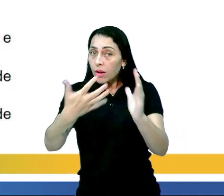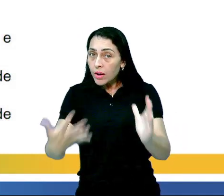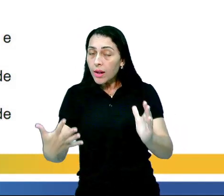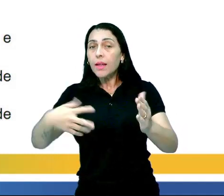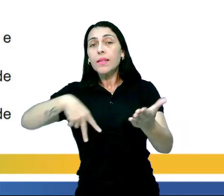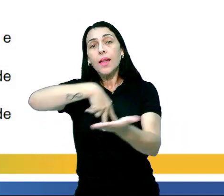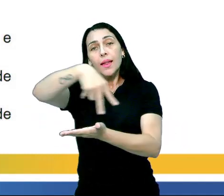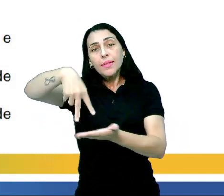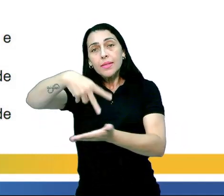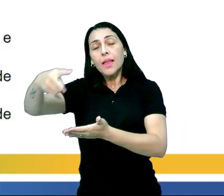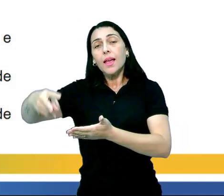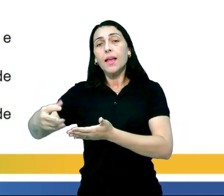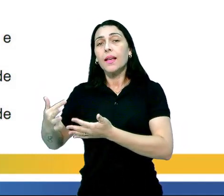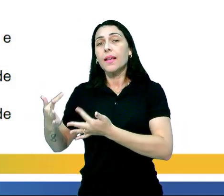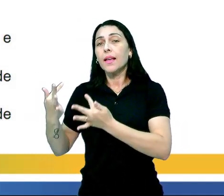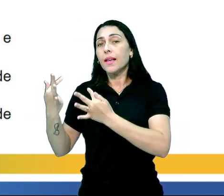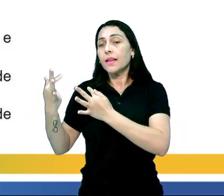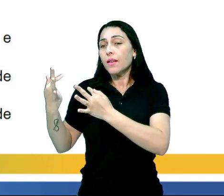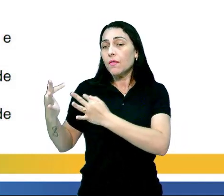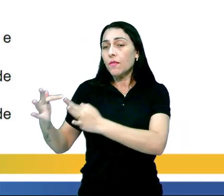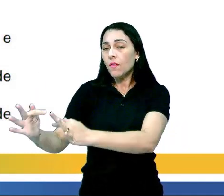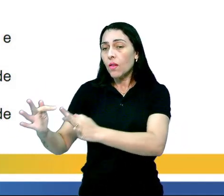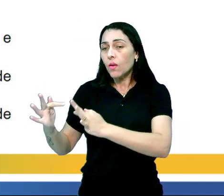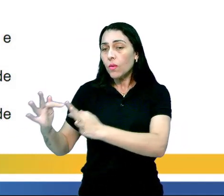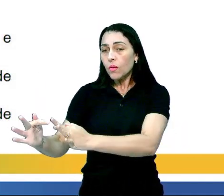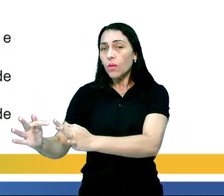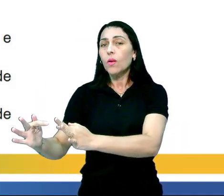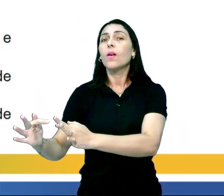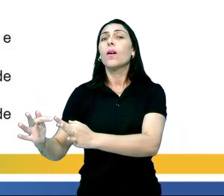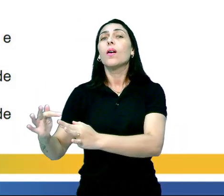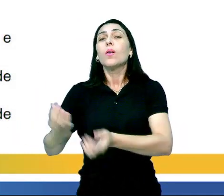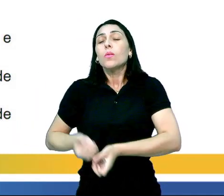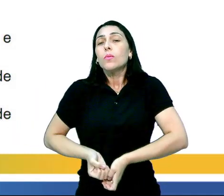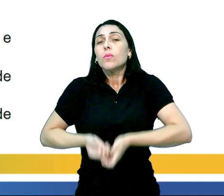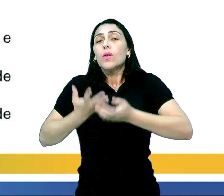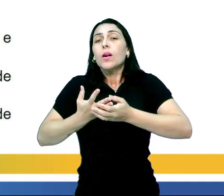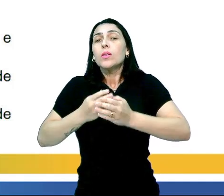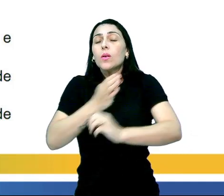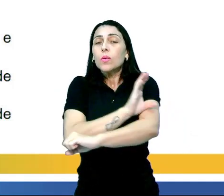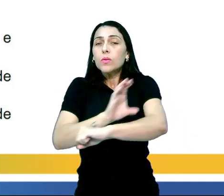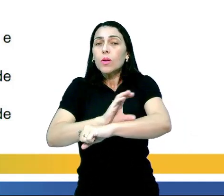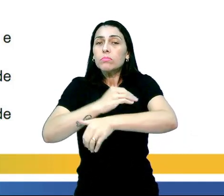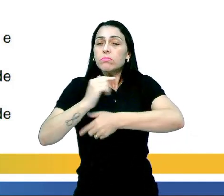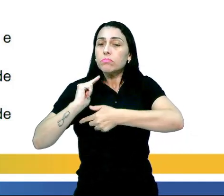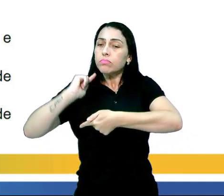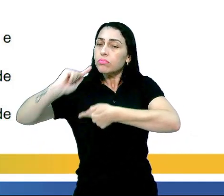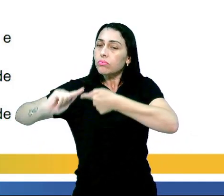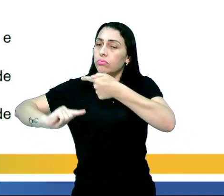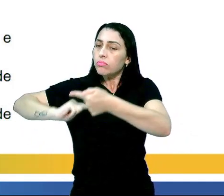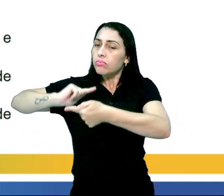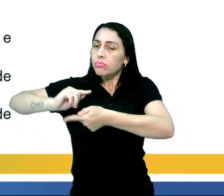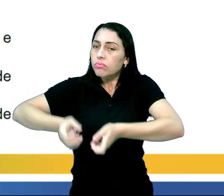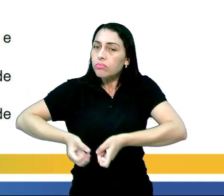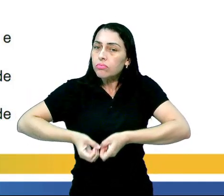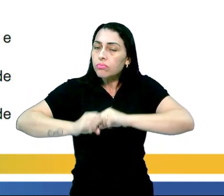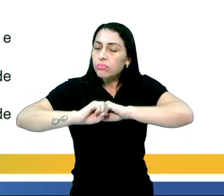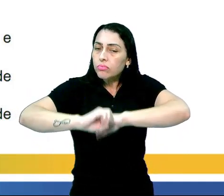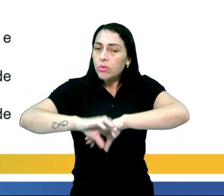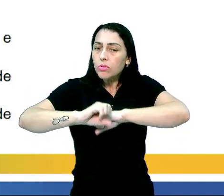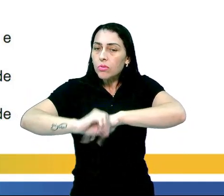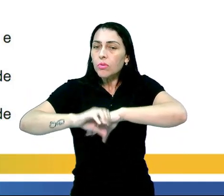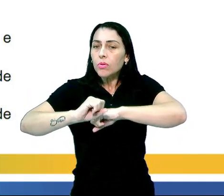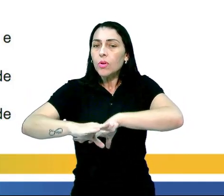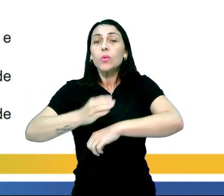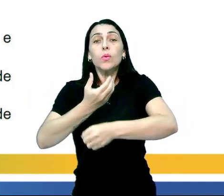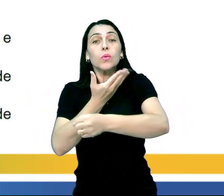da dança folclórica? É uma forma de manifestação cultural transmitida de geração em geração como parte